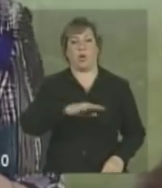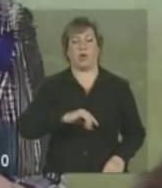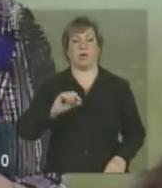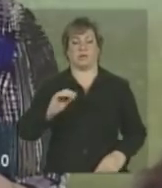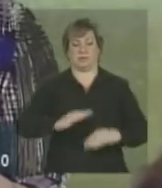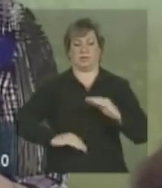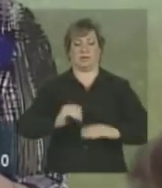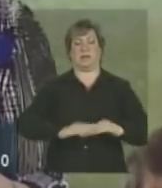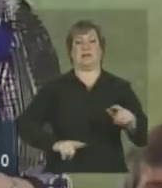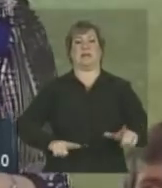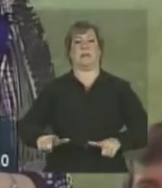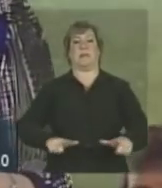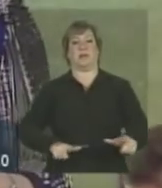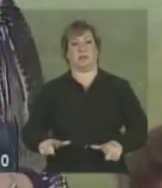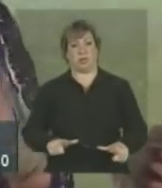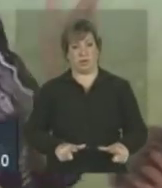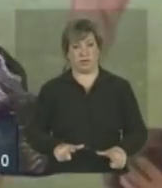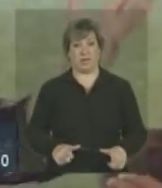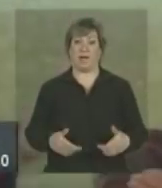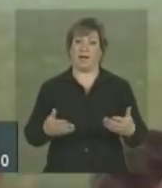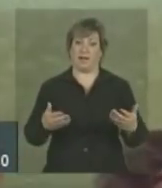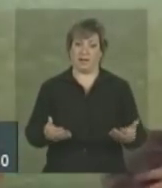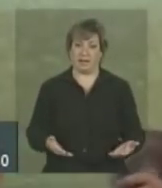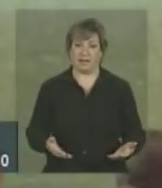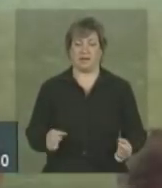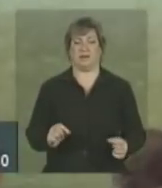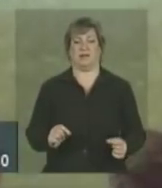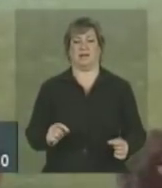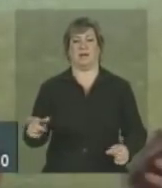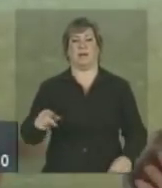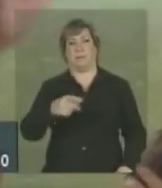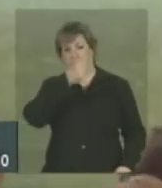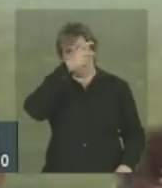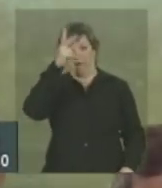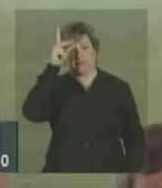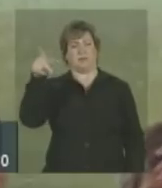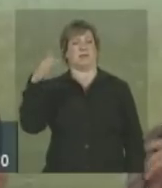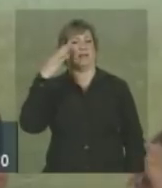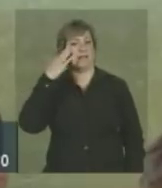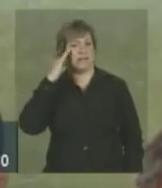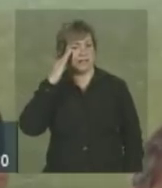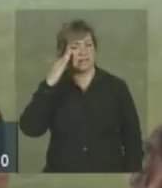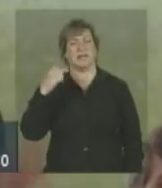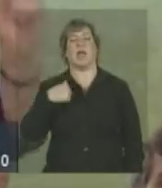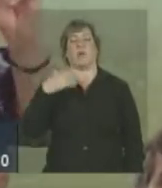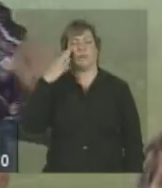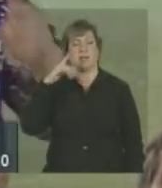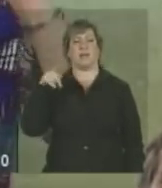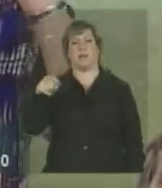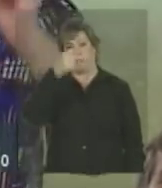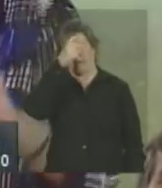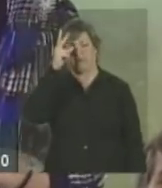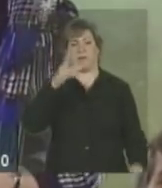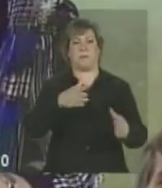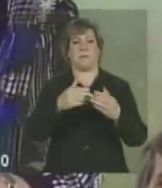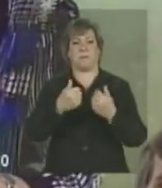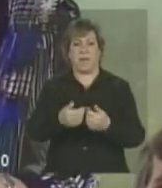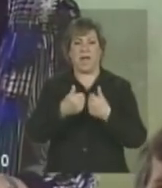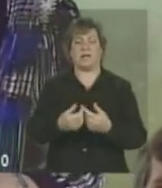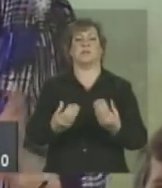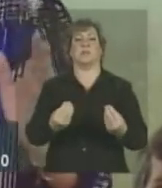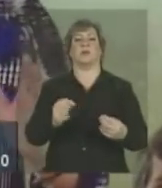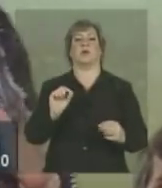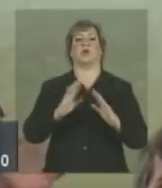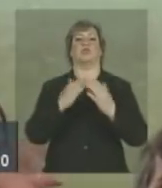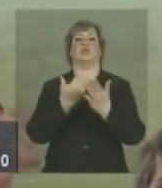dos nossos trabalhadores. Daí, o pleito do prefeito, eu entendo perfeitamente, por escolas